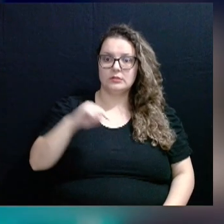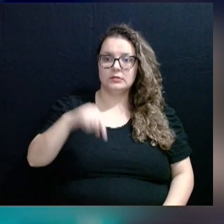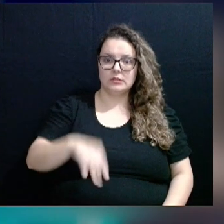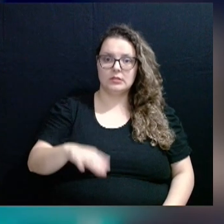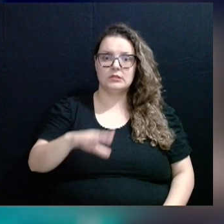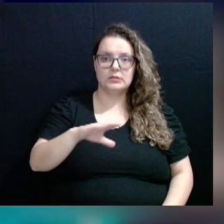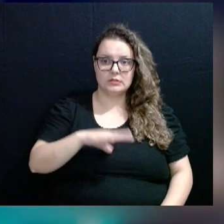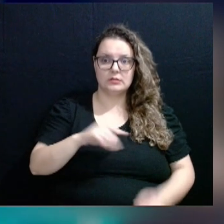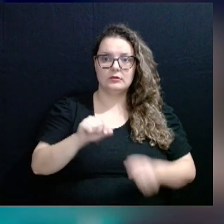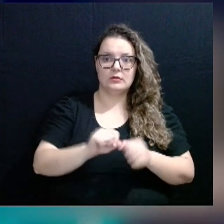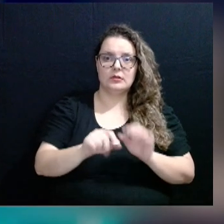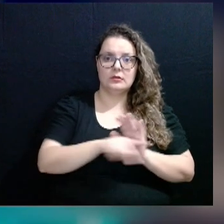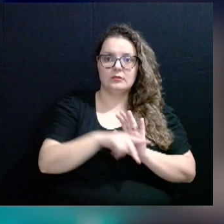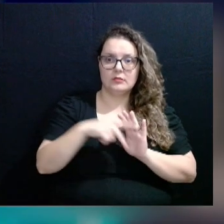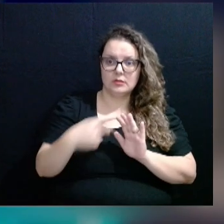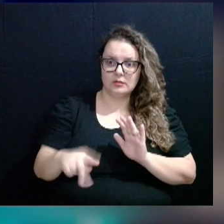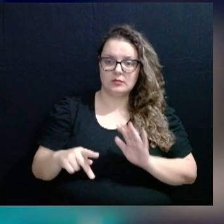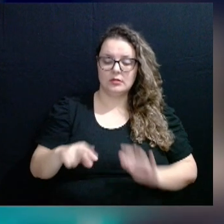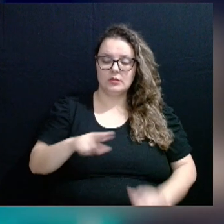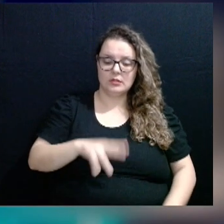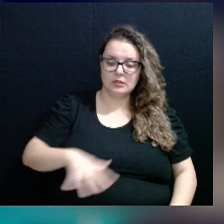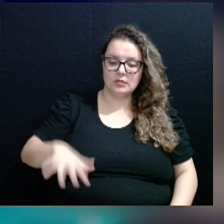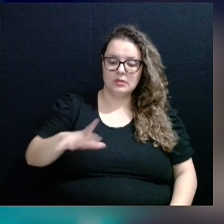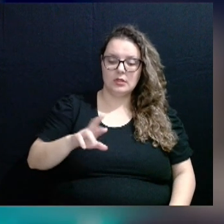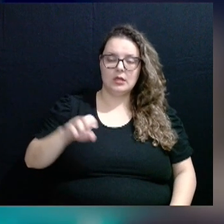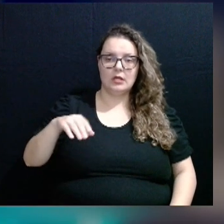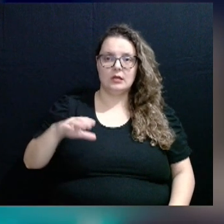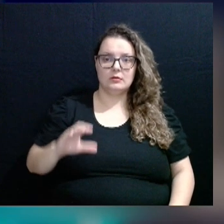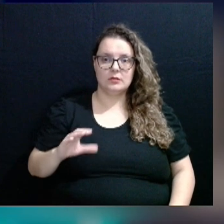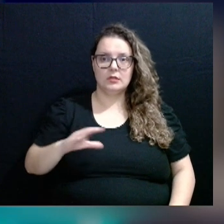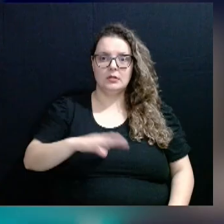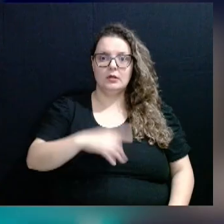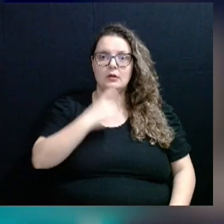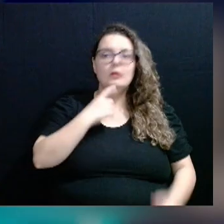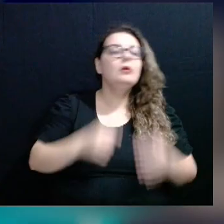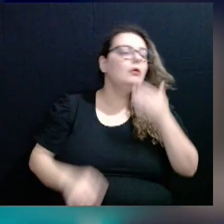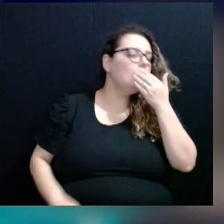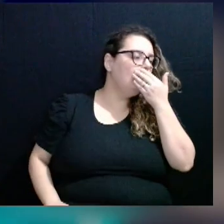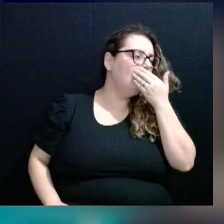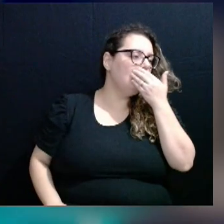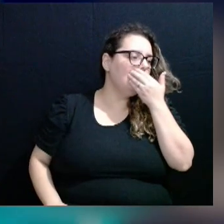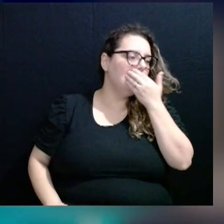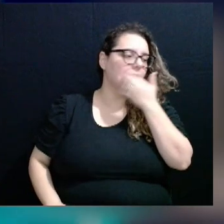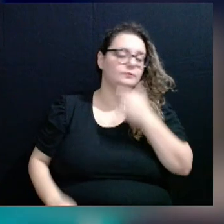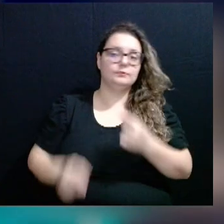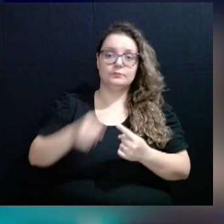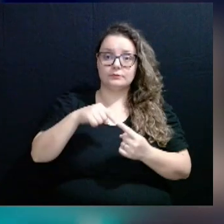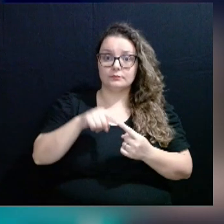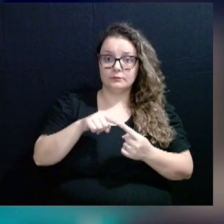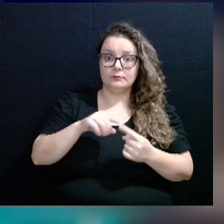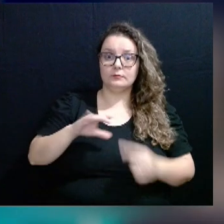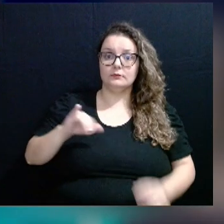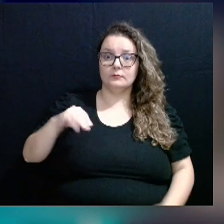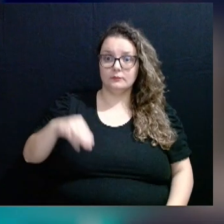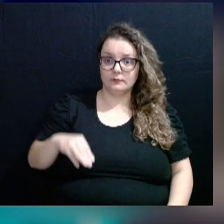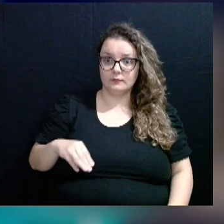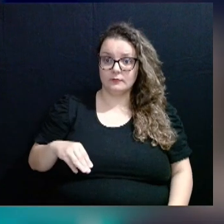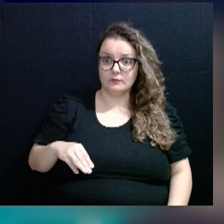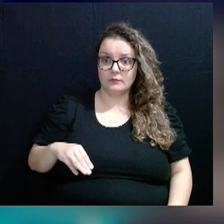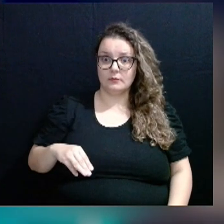parte da região metropolitana de Campinas. Então, o objetivo do SIM, além de congregar